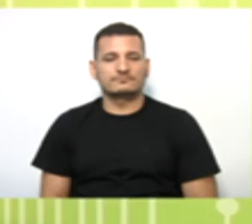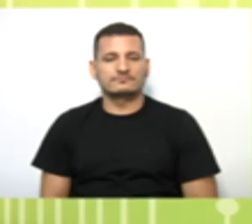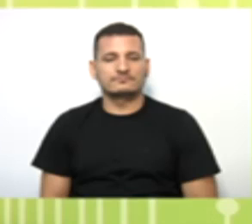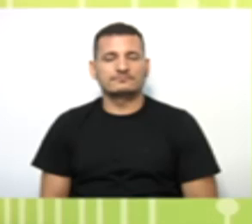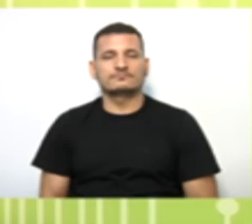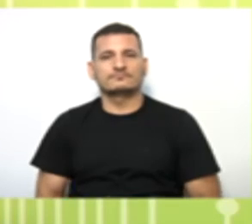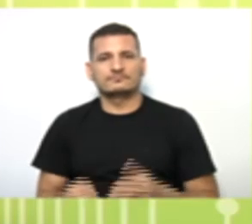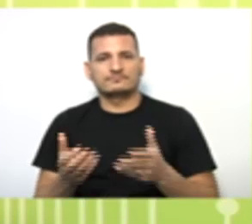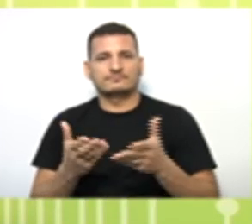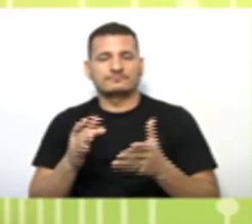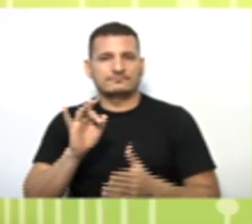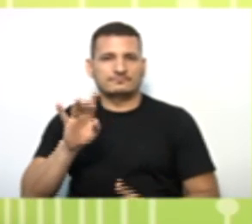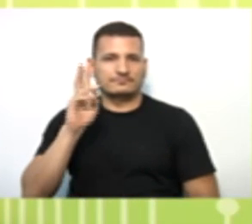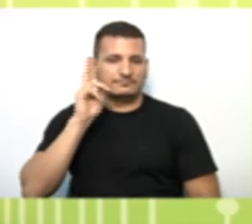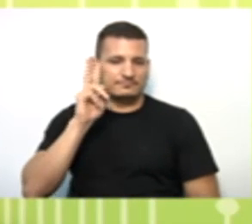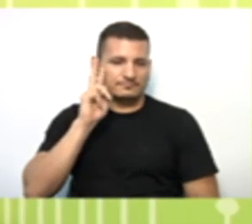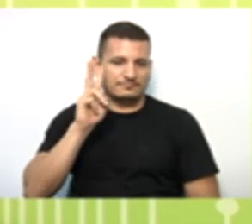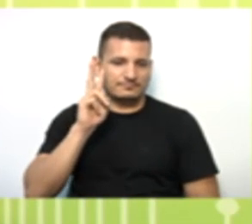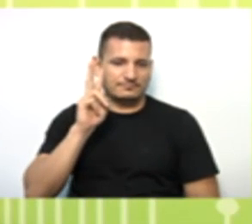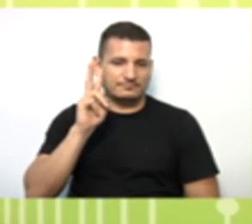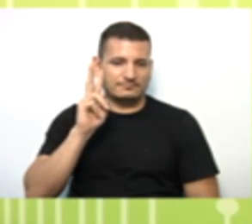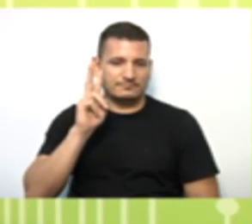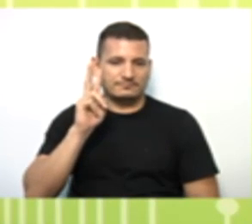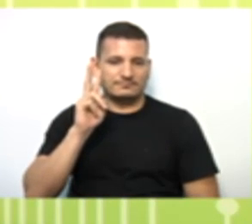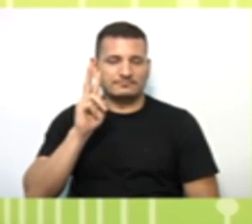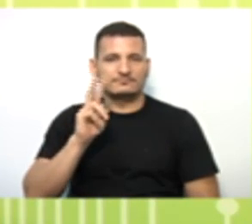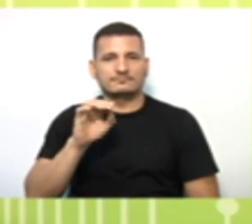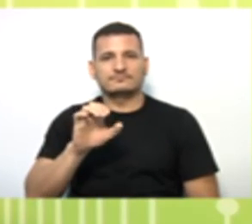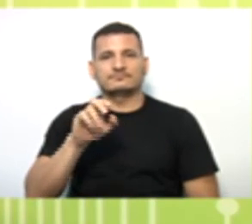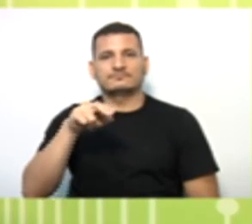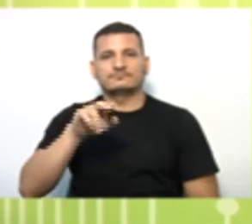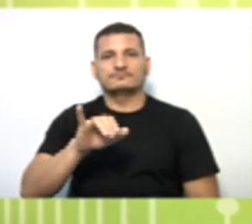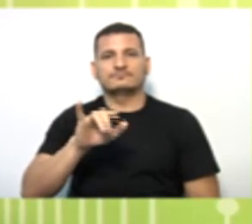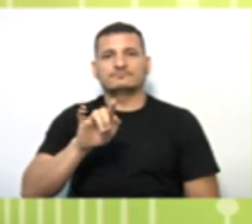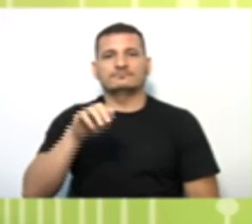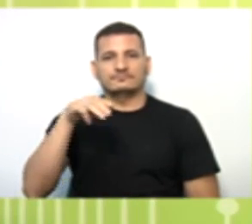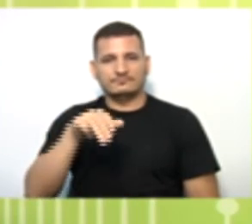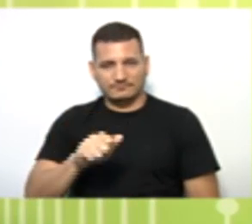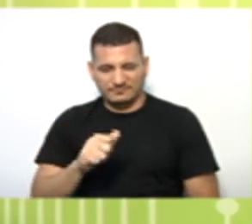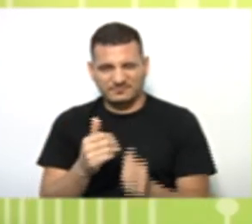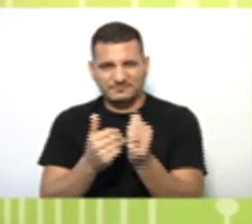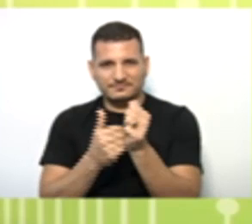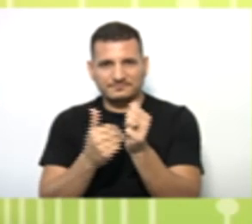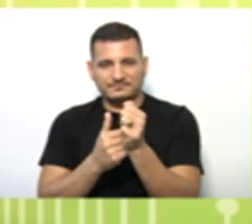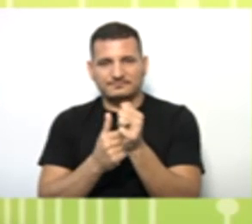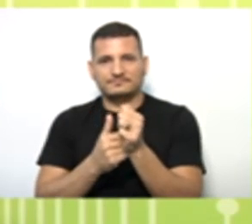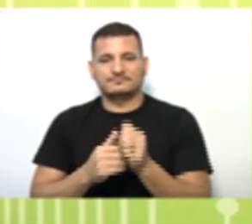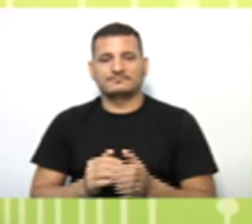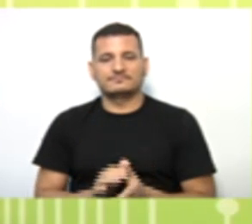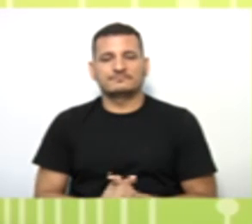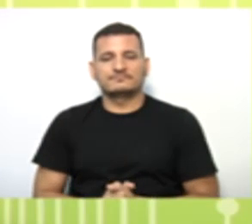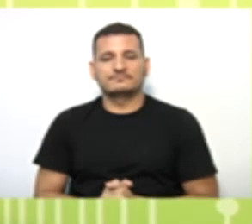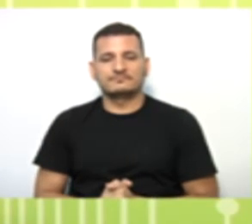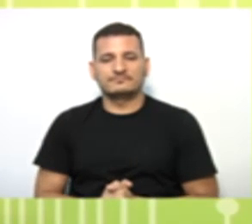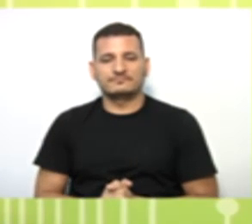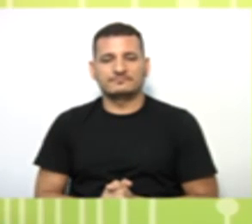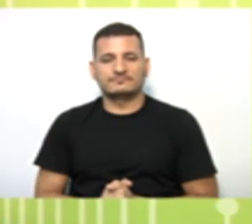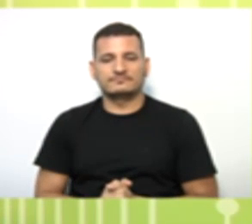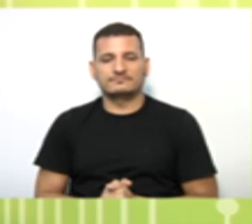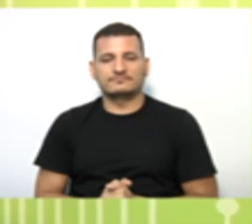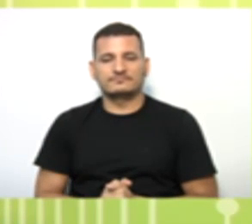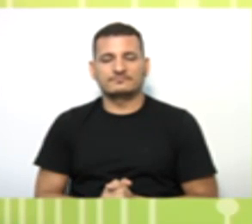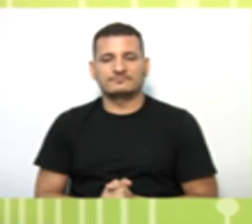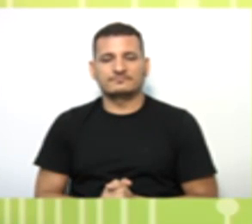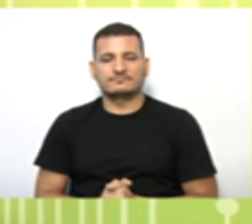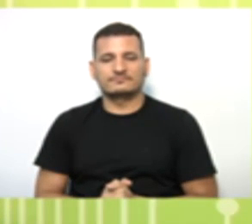vou só relembrar aqui o nosso enigma, tá? O que é? Deixa